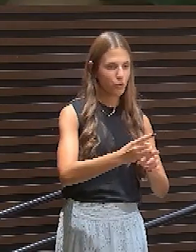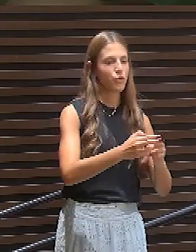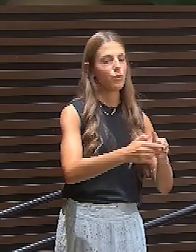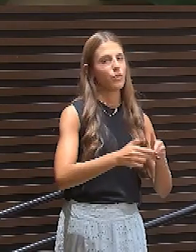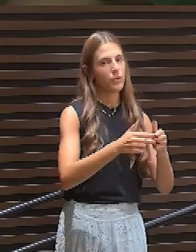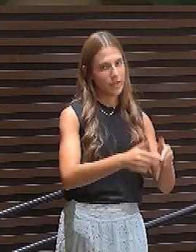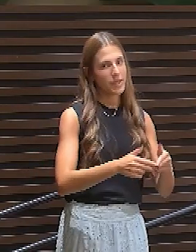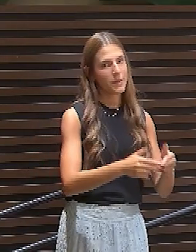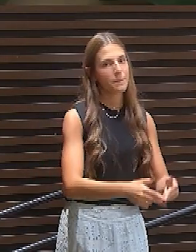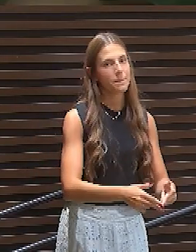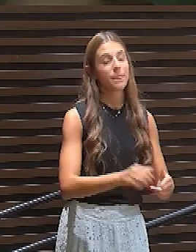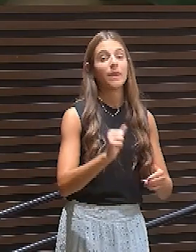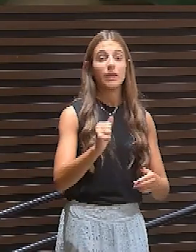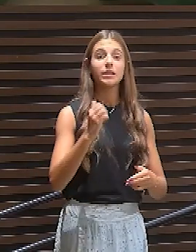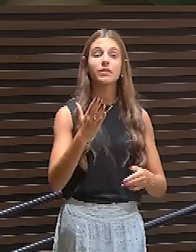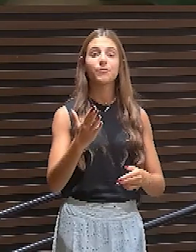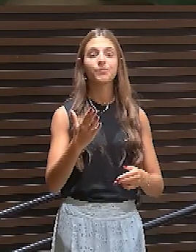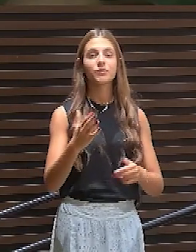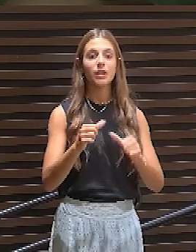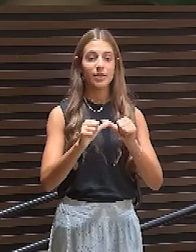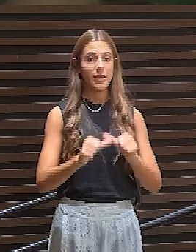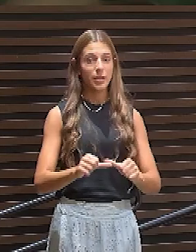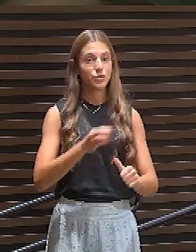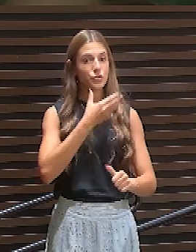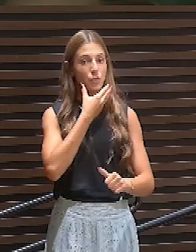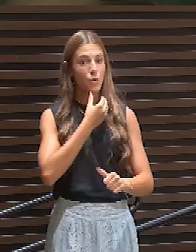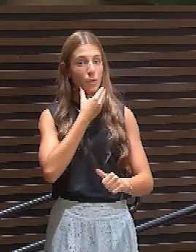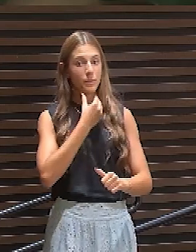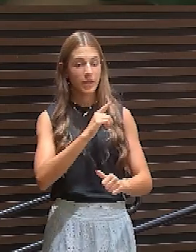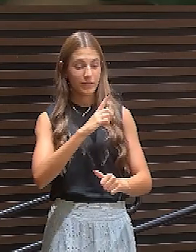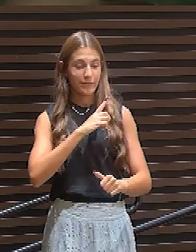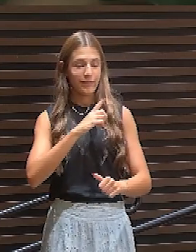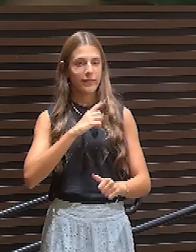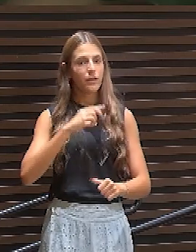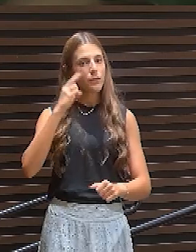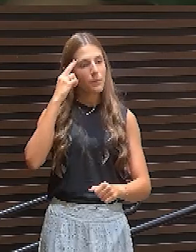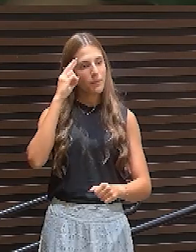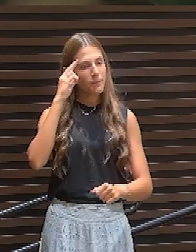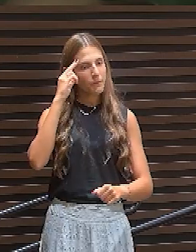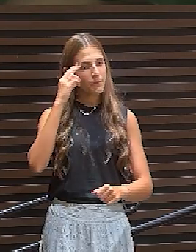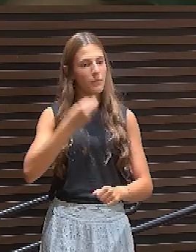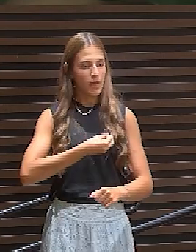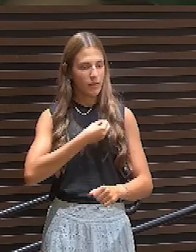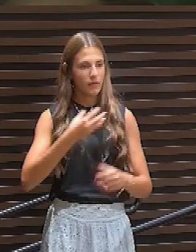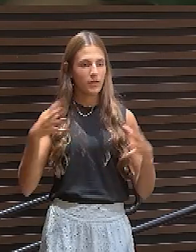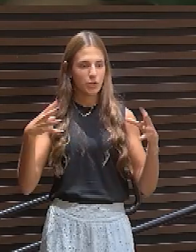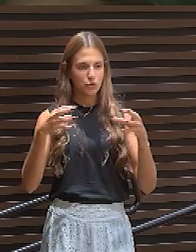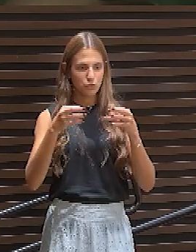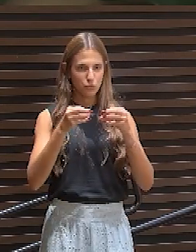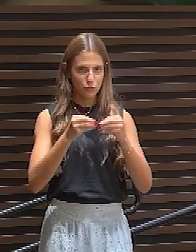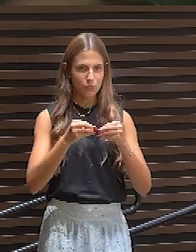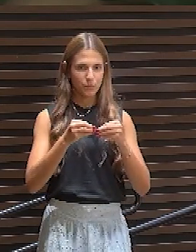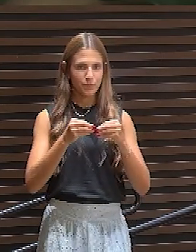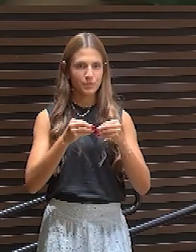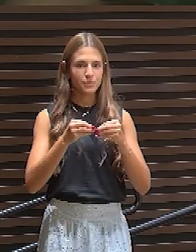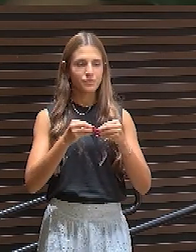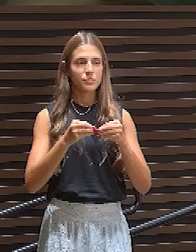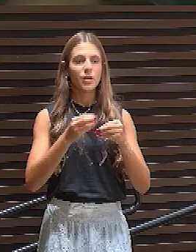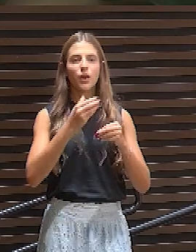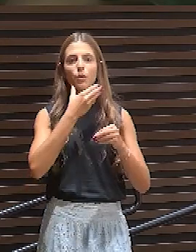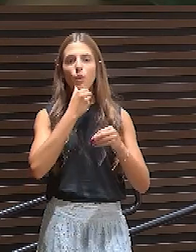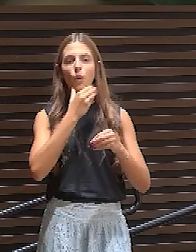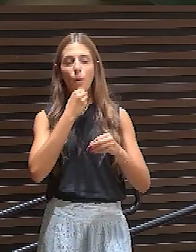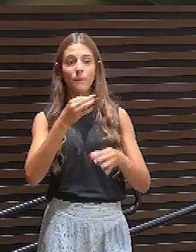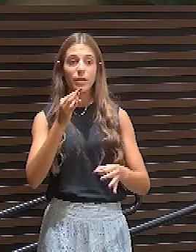E esse homem teve uma história resumida assim: era homem justo,